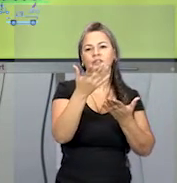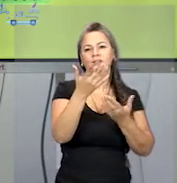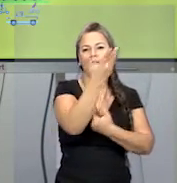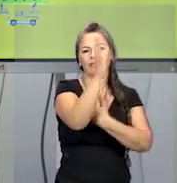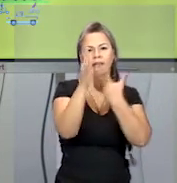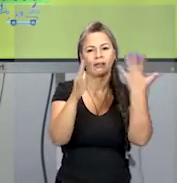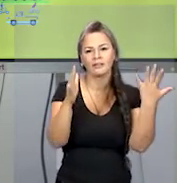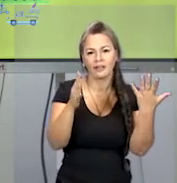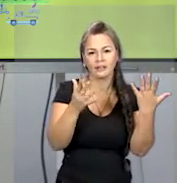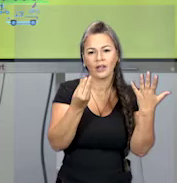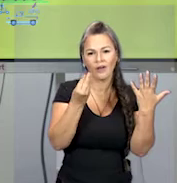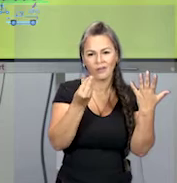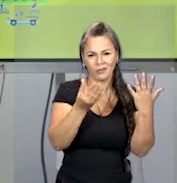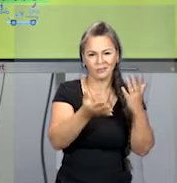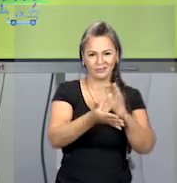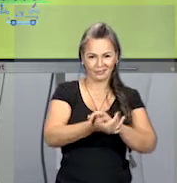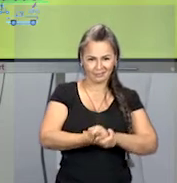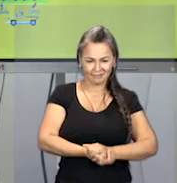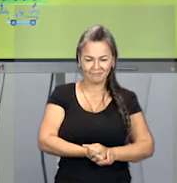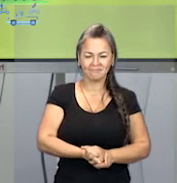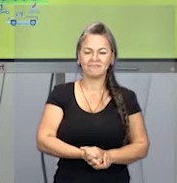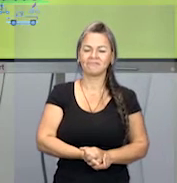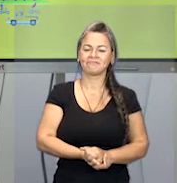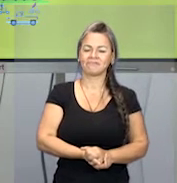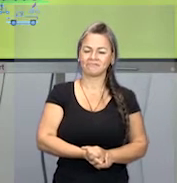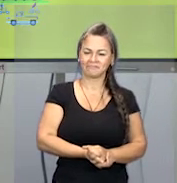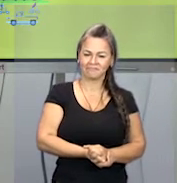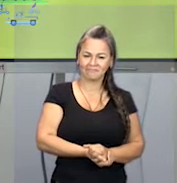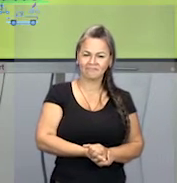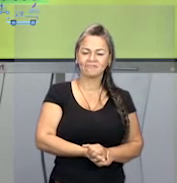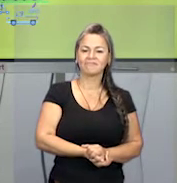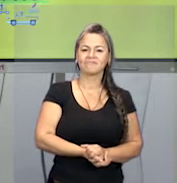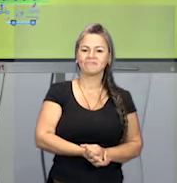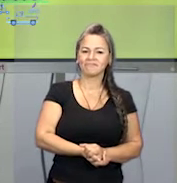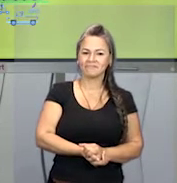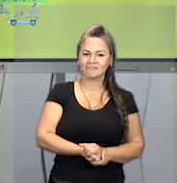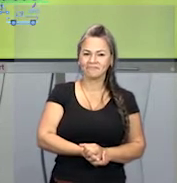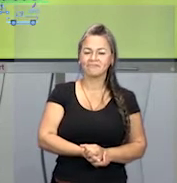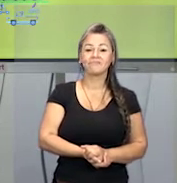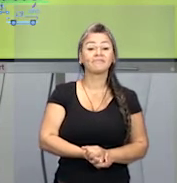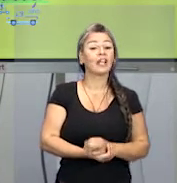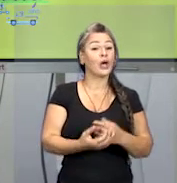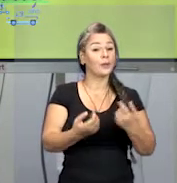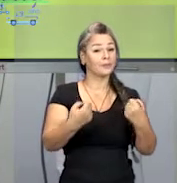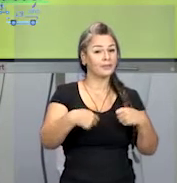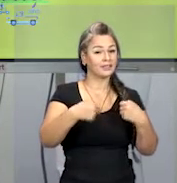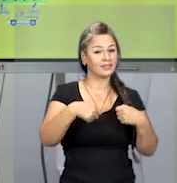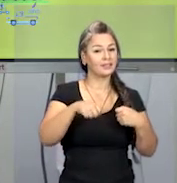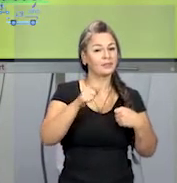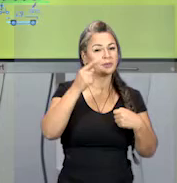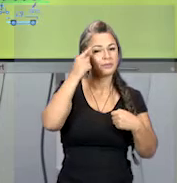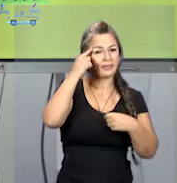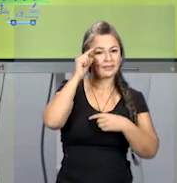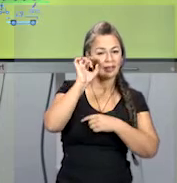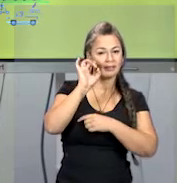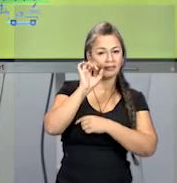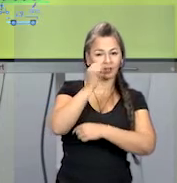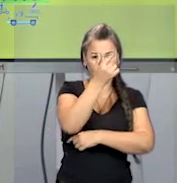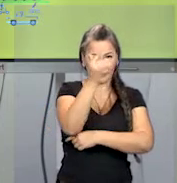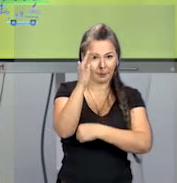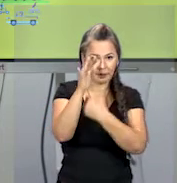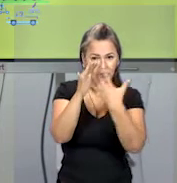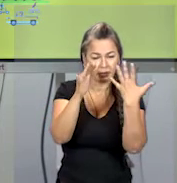nessa dinâmica desses impactos, nós devemos pensar também, além do meio ambiente, se